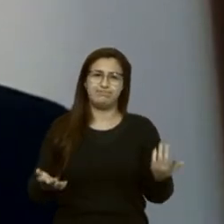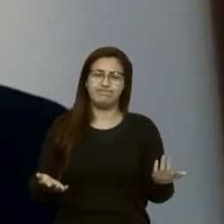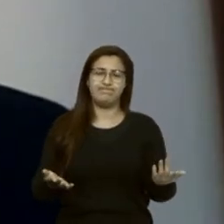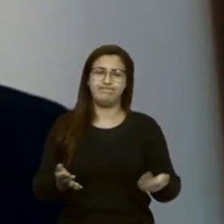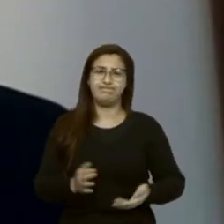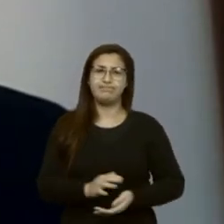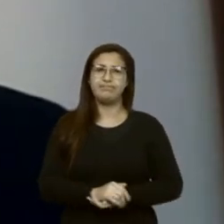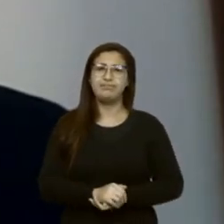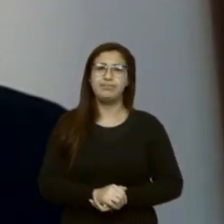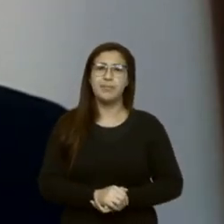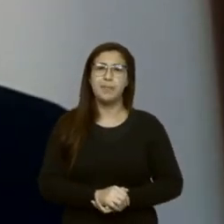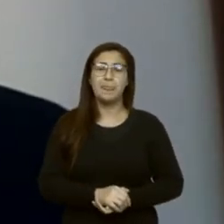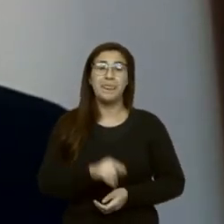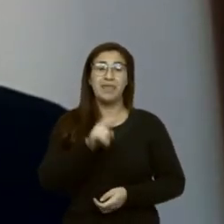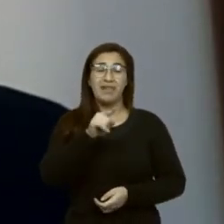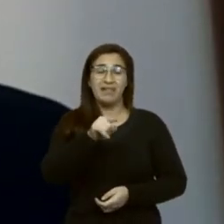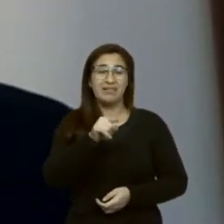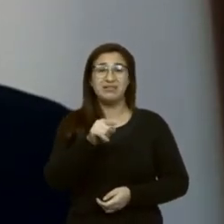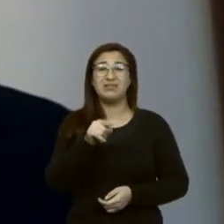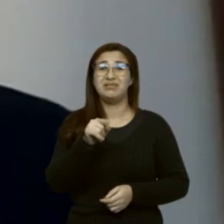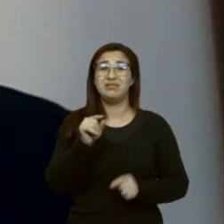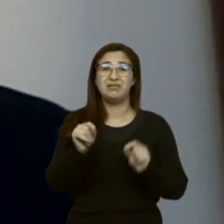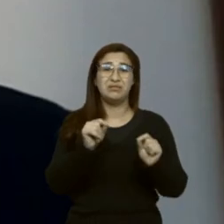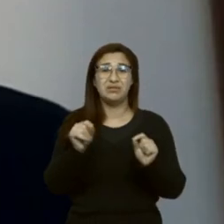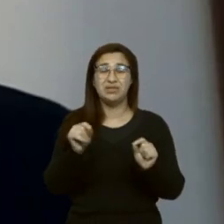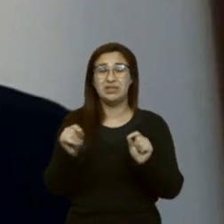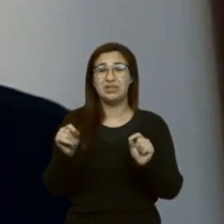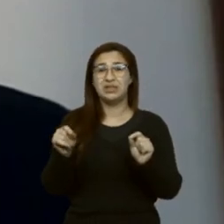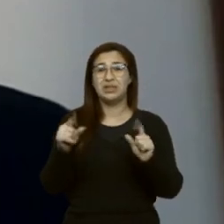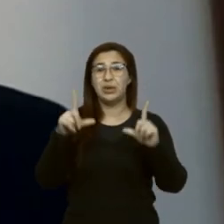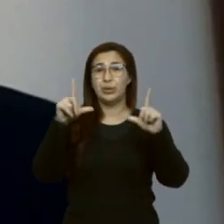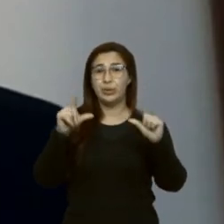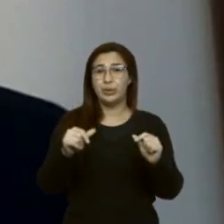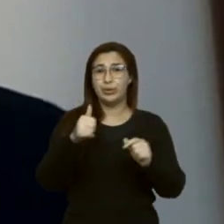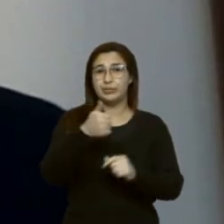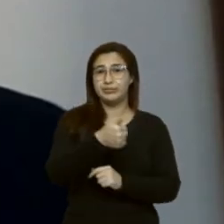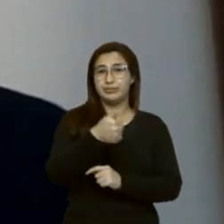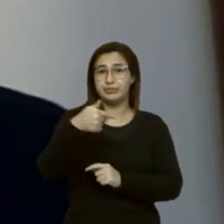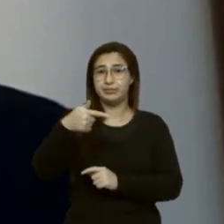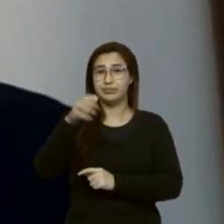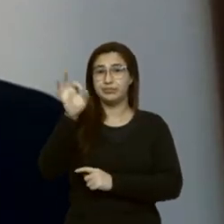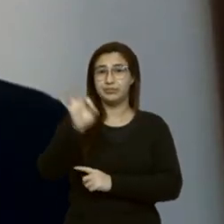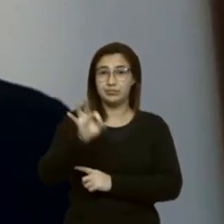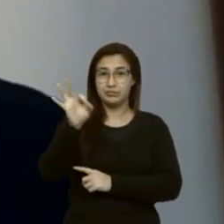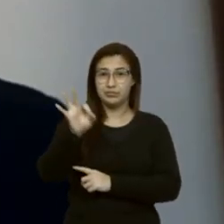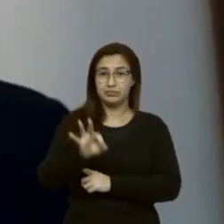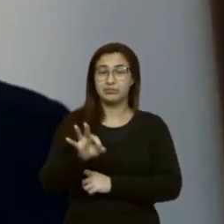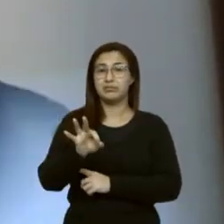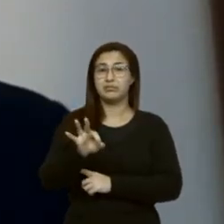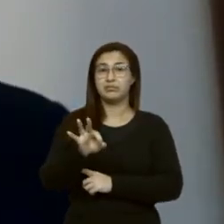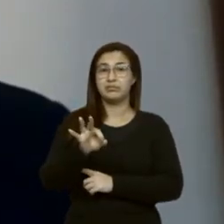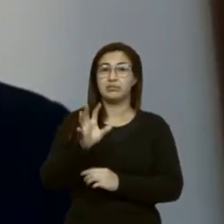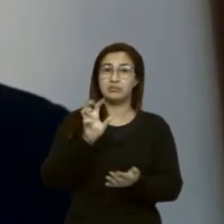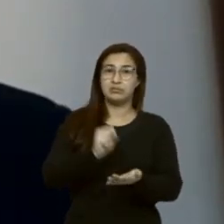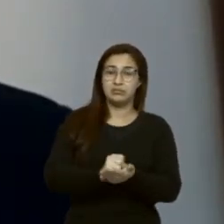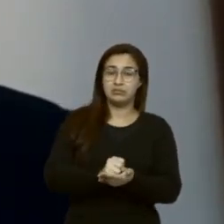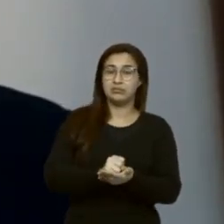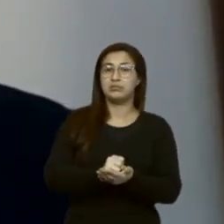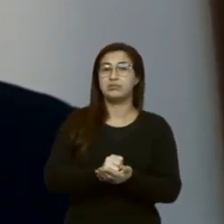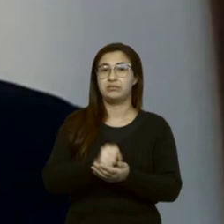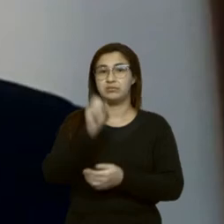só esse mecanismo significa uma redução de 17% no número de vagas de